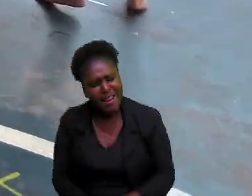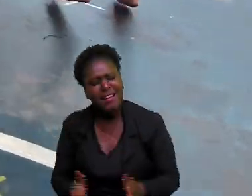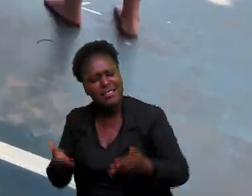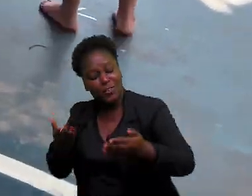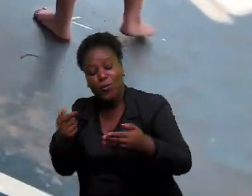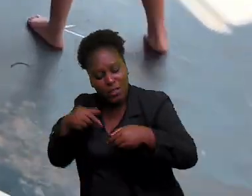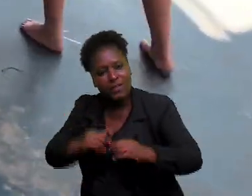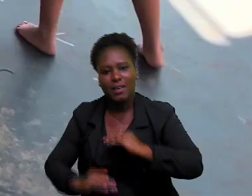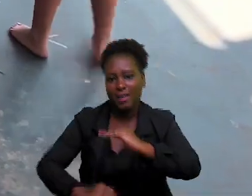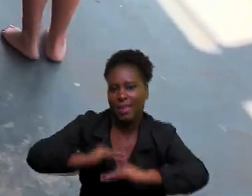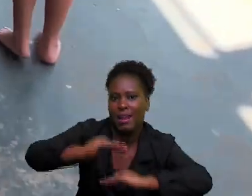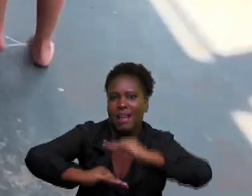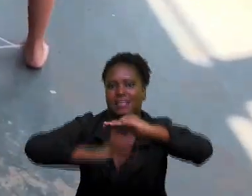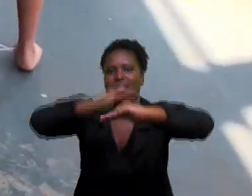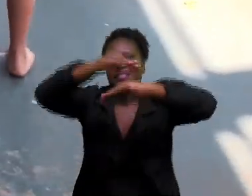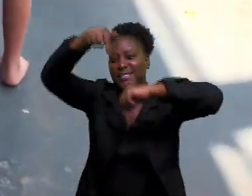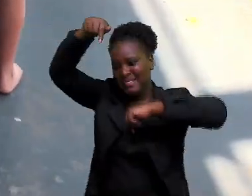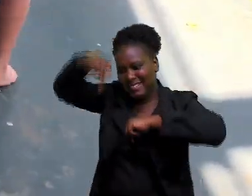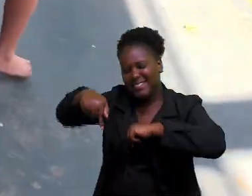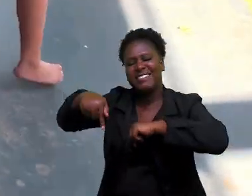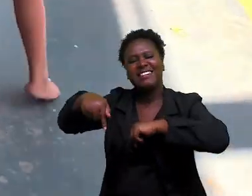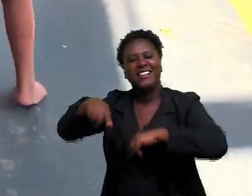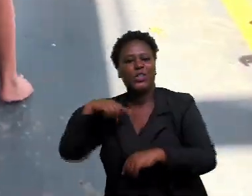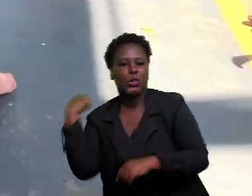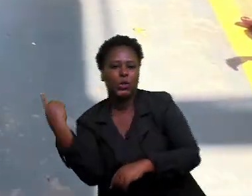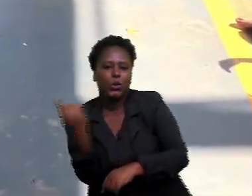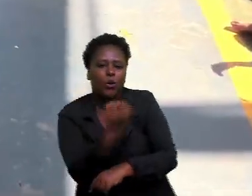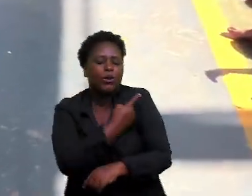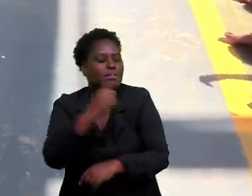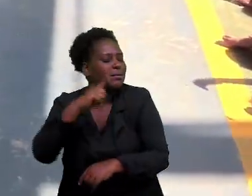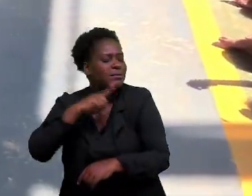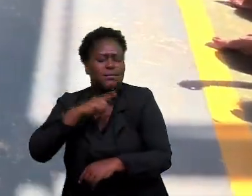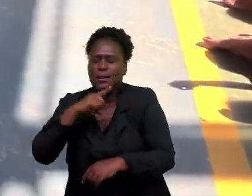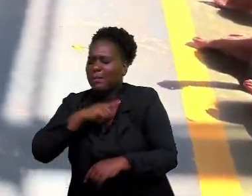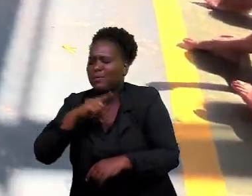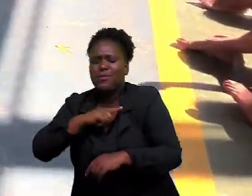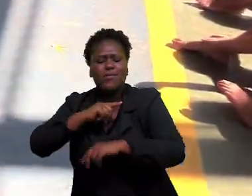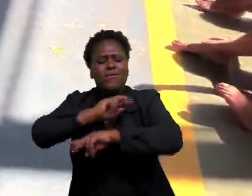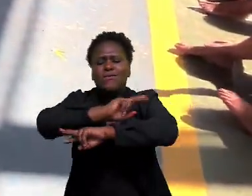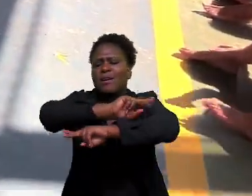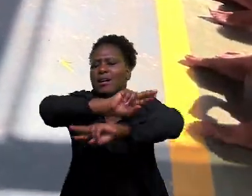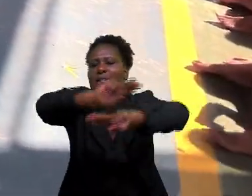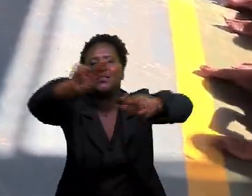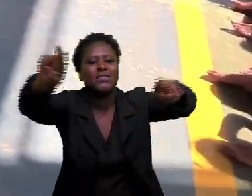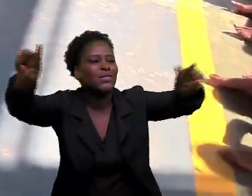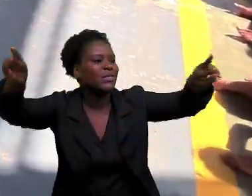compartilhar. Trazamos as nossas cestas. O peixe que eu como vem daqui.